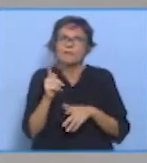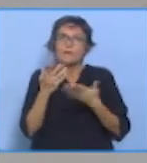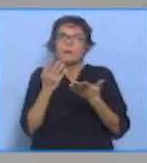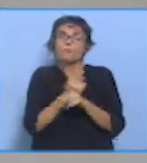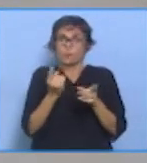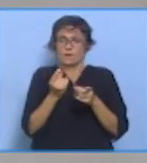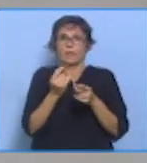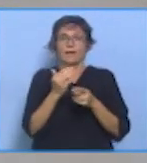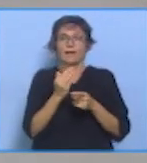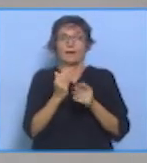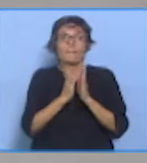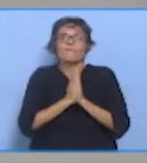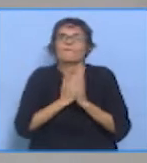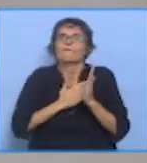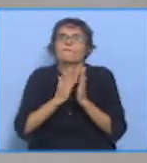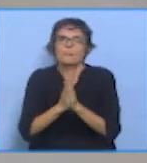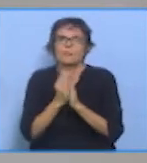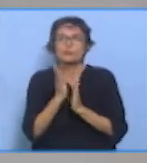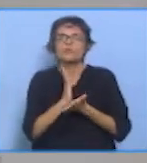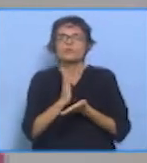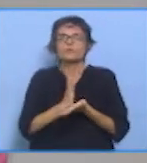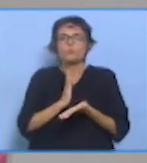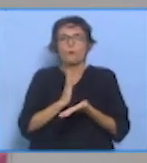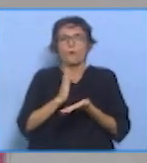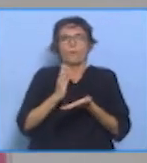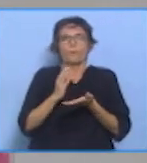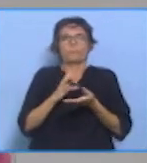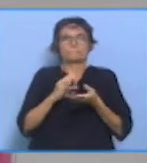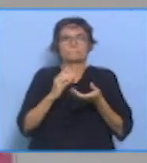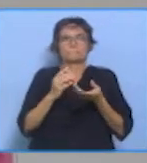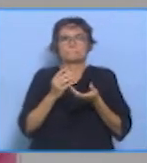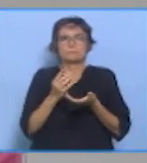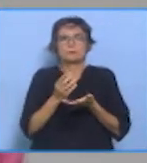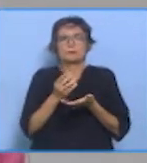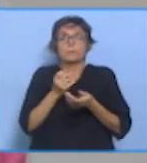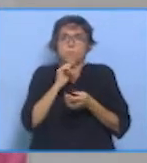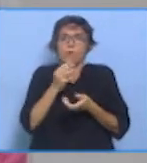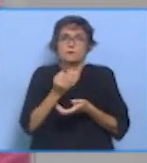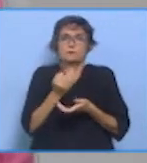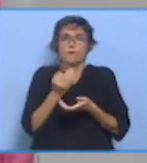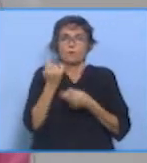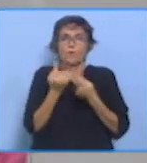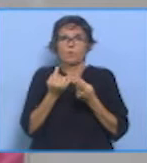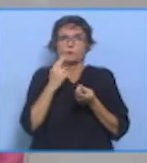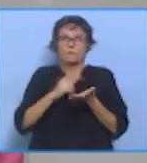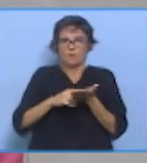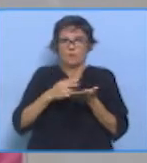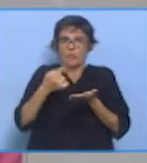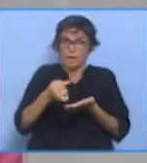razoabilidade. E, portanto, o estudo é muito importante, quer dizer, para fundamentar as questões da fé. Depois, uma outra coisa, muito rapidamente, eu estava a ouvir